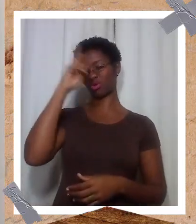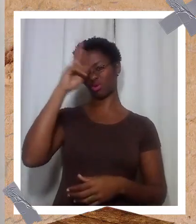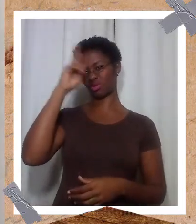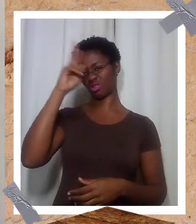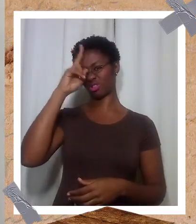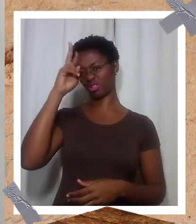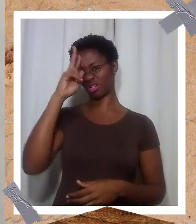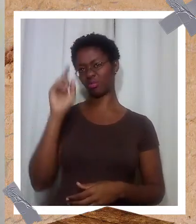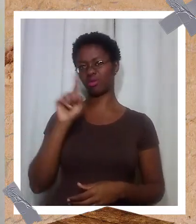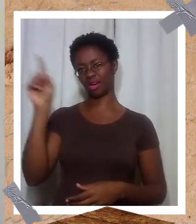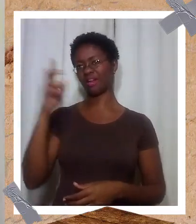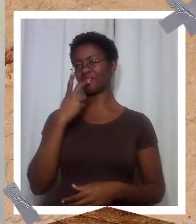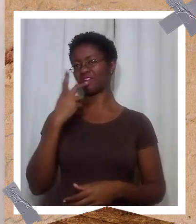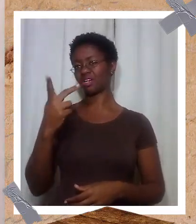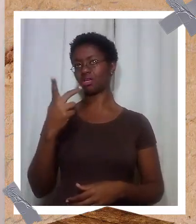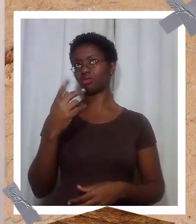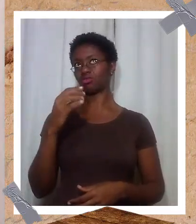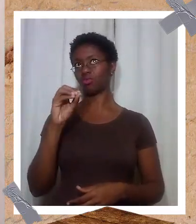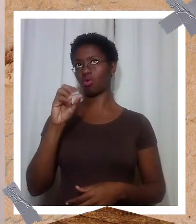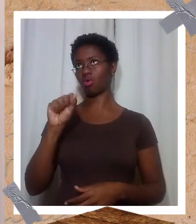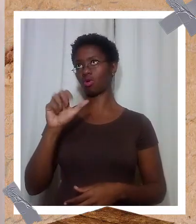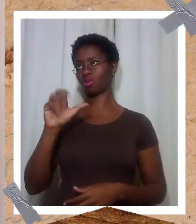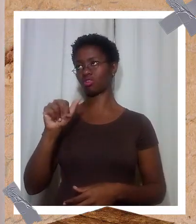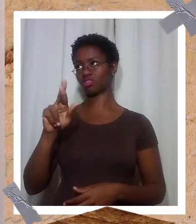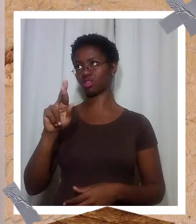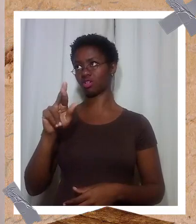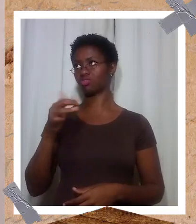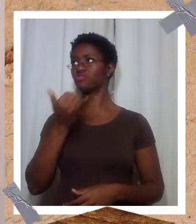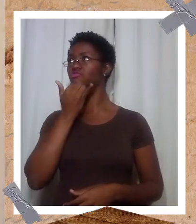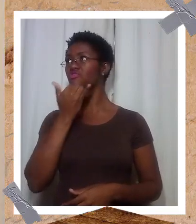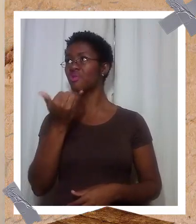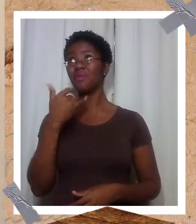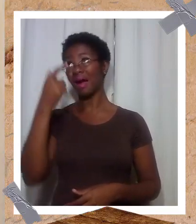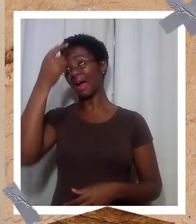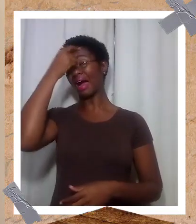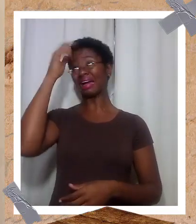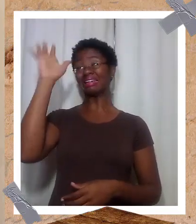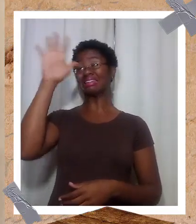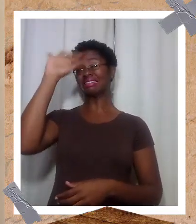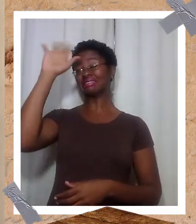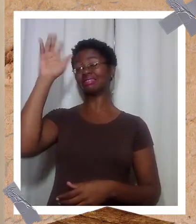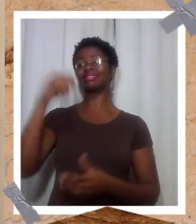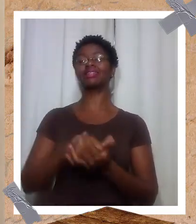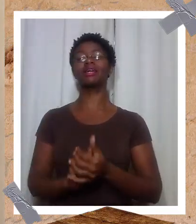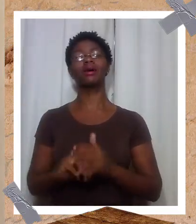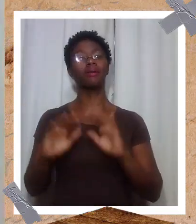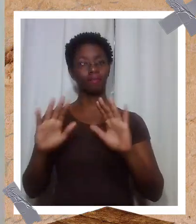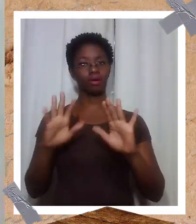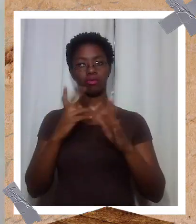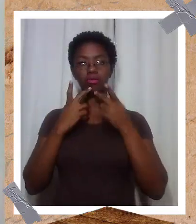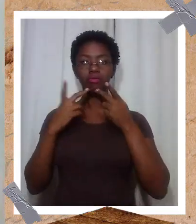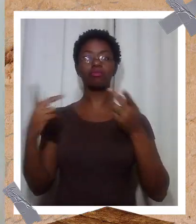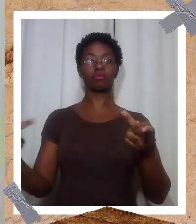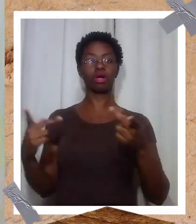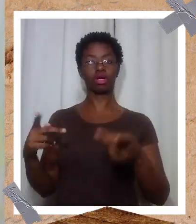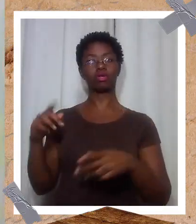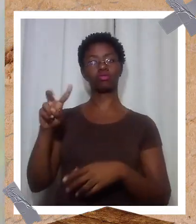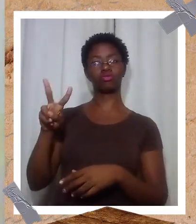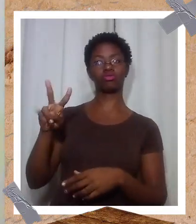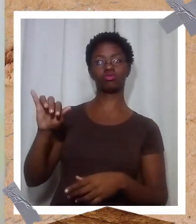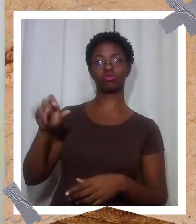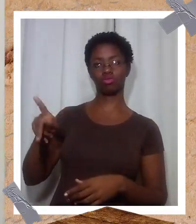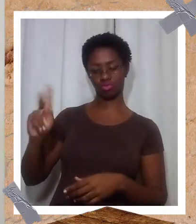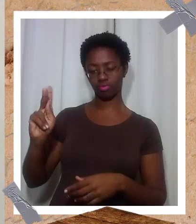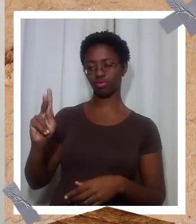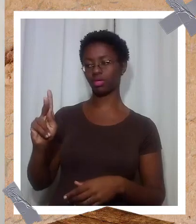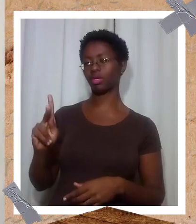ao leilão do Oscar. Oh, desculpa, minha cabeça está até meio maluca agora. Quando eu vou ao leilão do quadro, que o Vicky Muniz faz, que depois